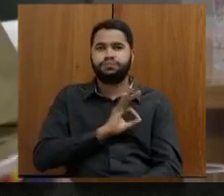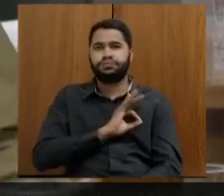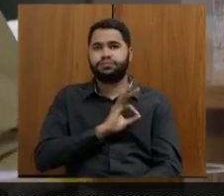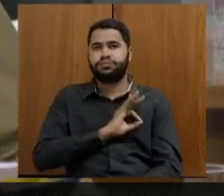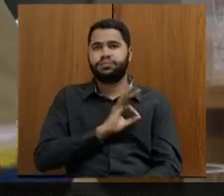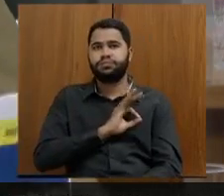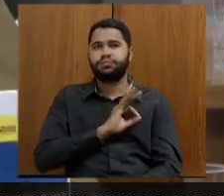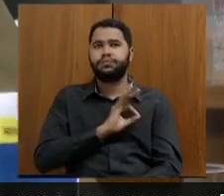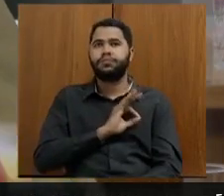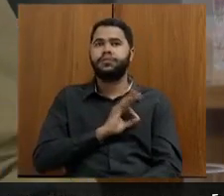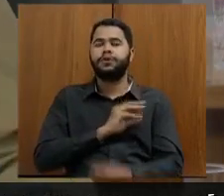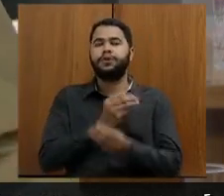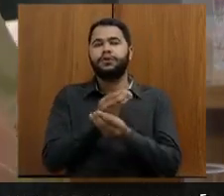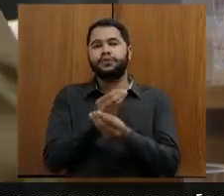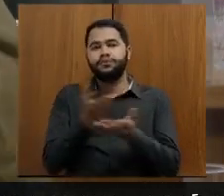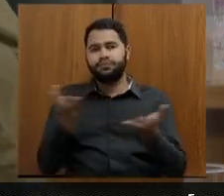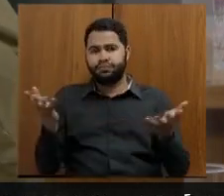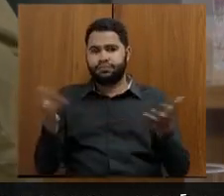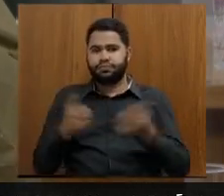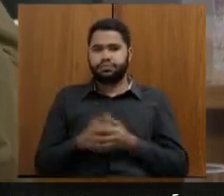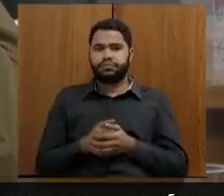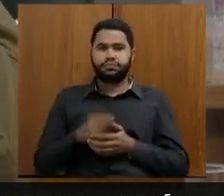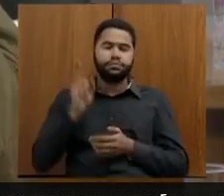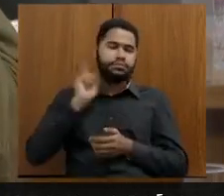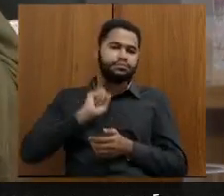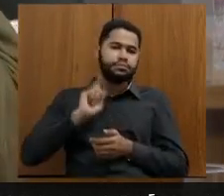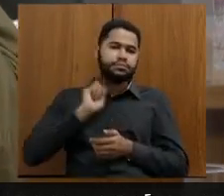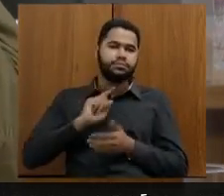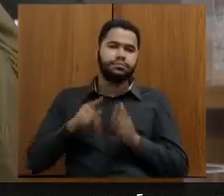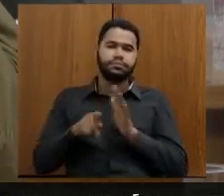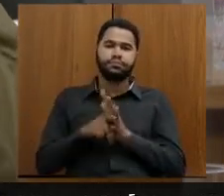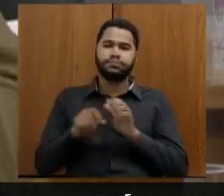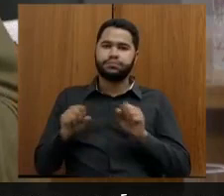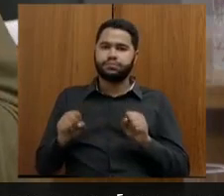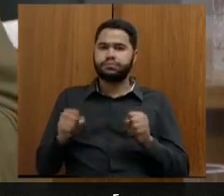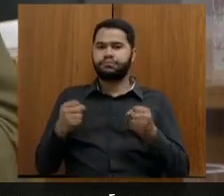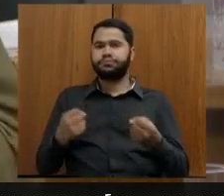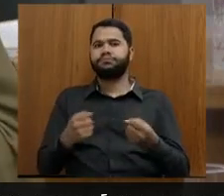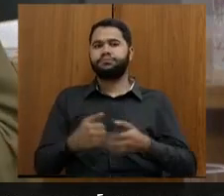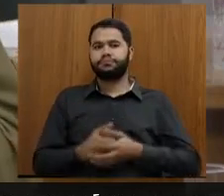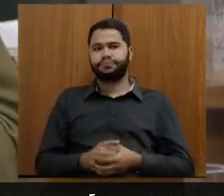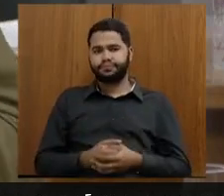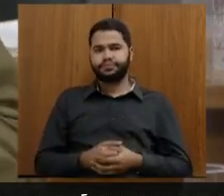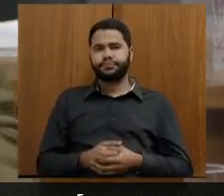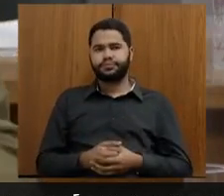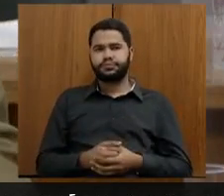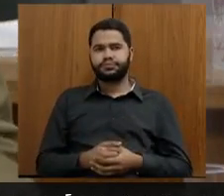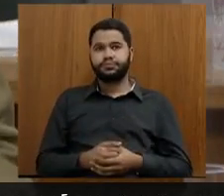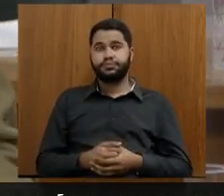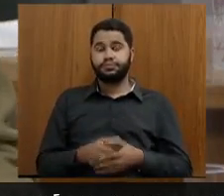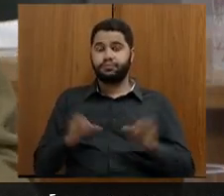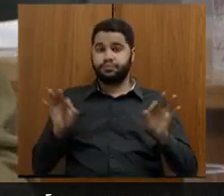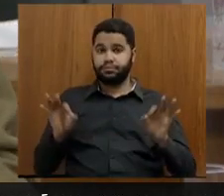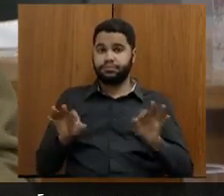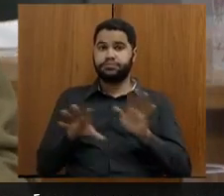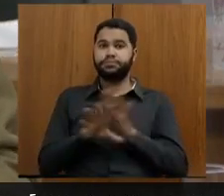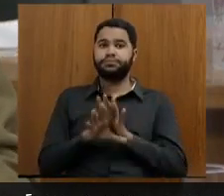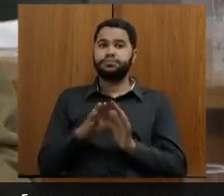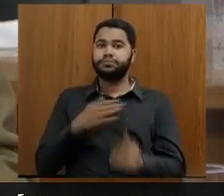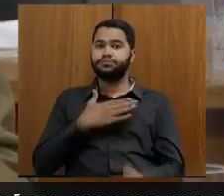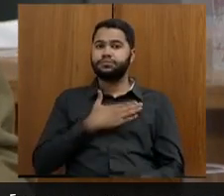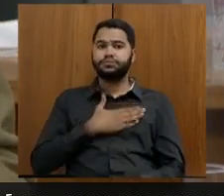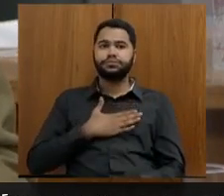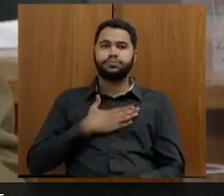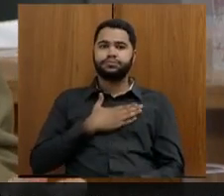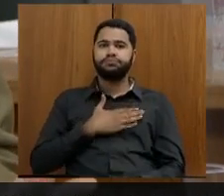de de trazer Minas para essa posição de segurança aí é fechando Eu